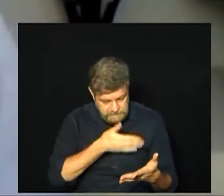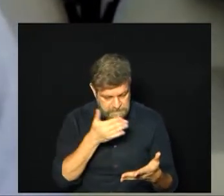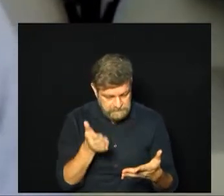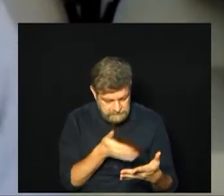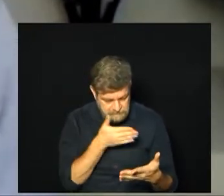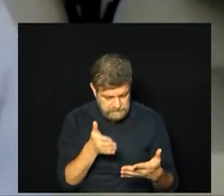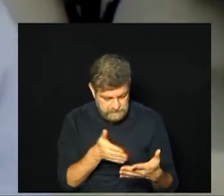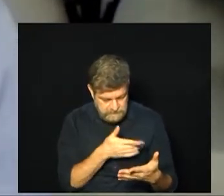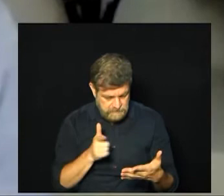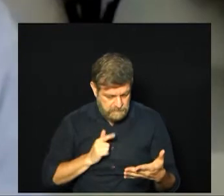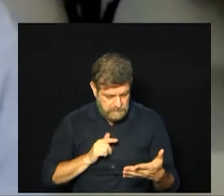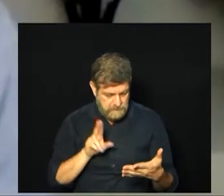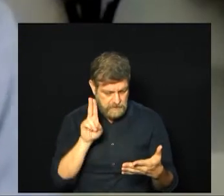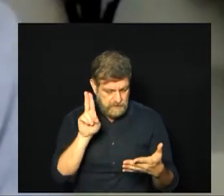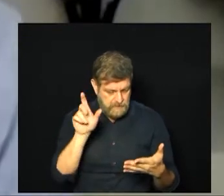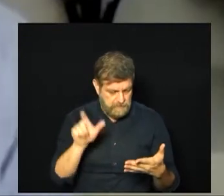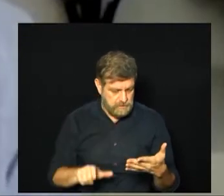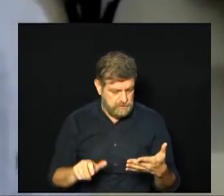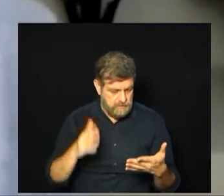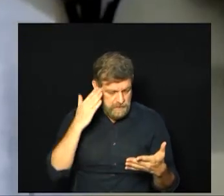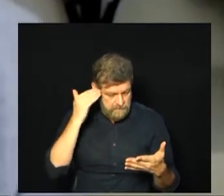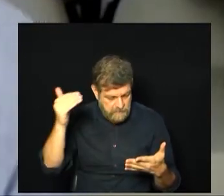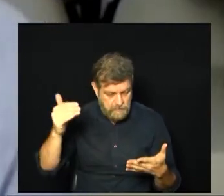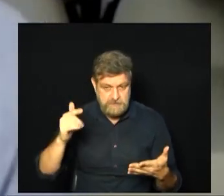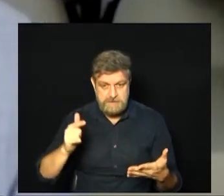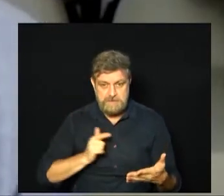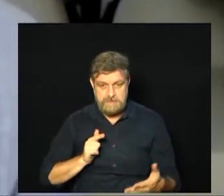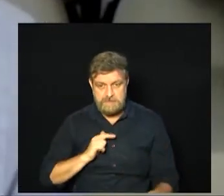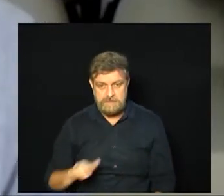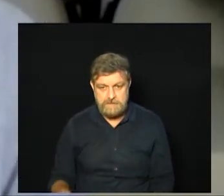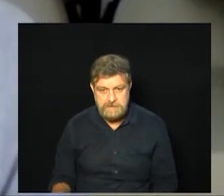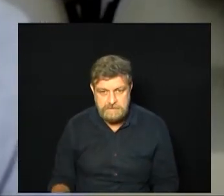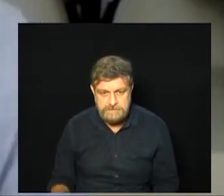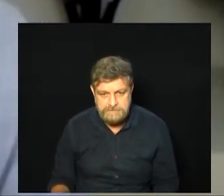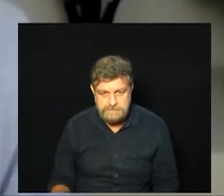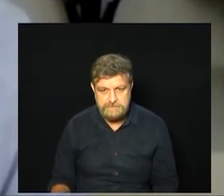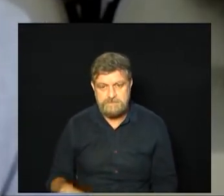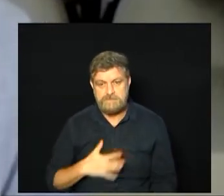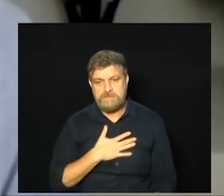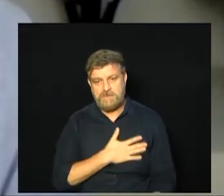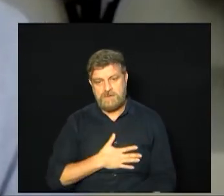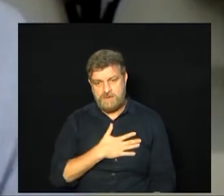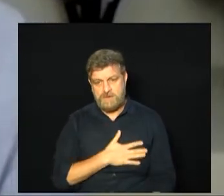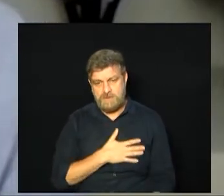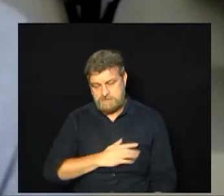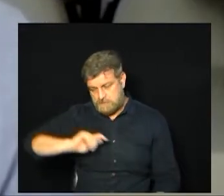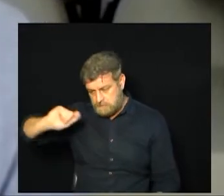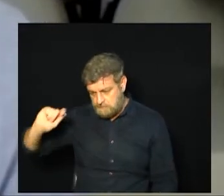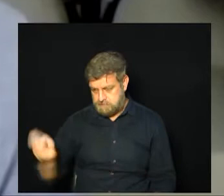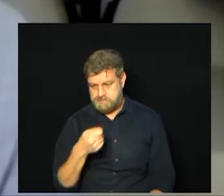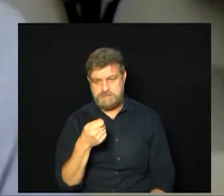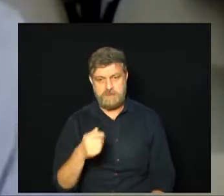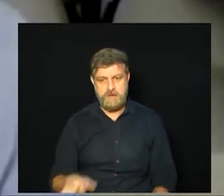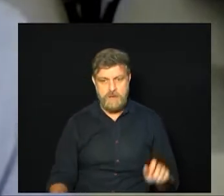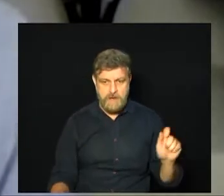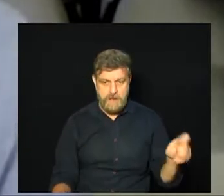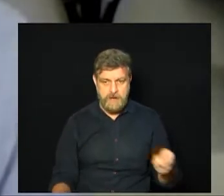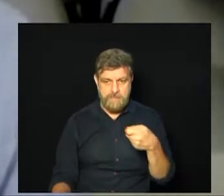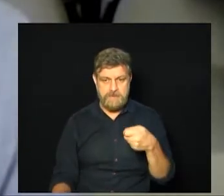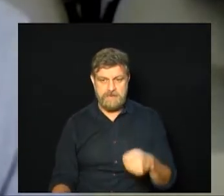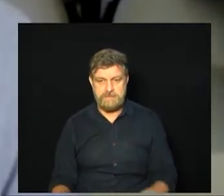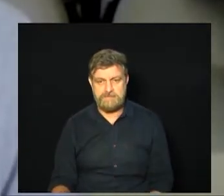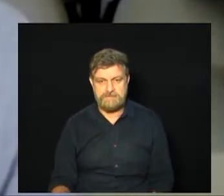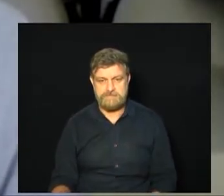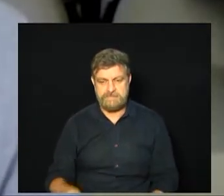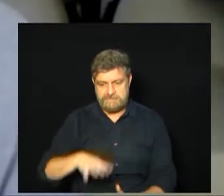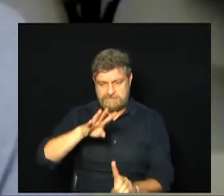aqui. Cito tênis através do... Eu gosto do tênis também por causa do grande ídolo meu,